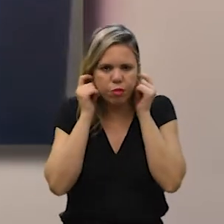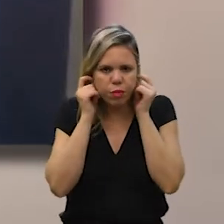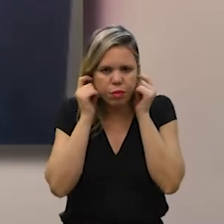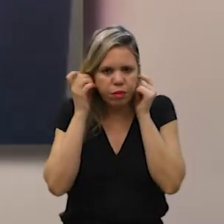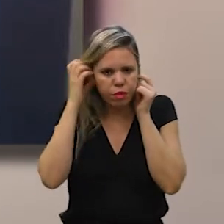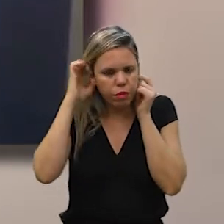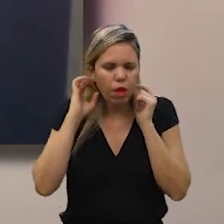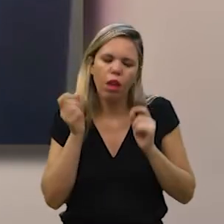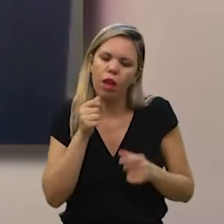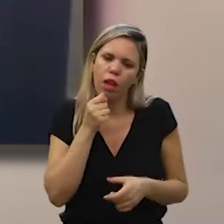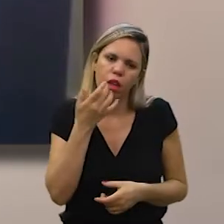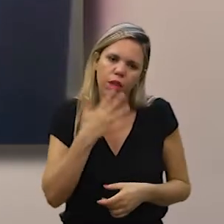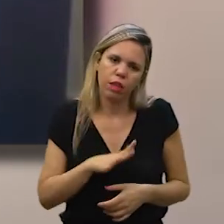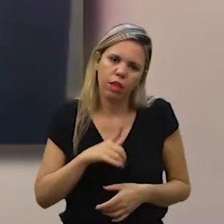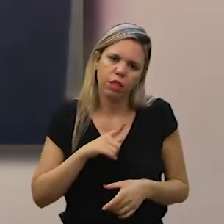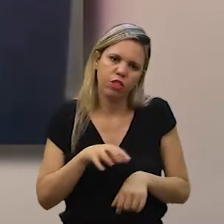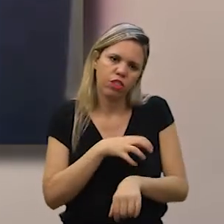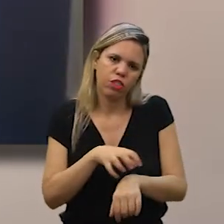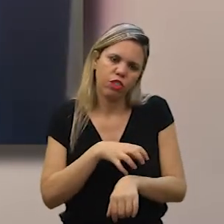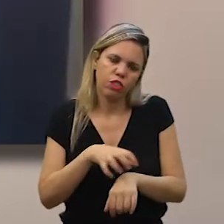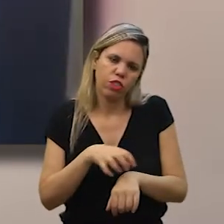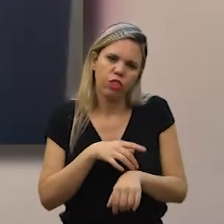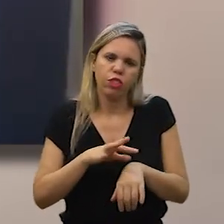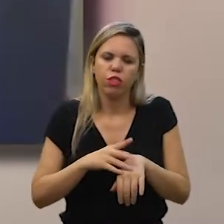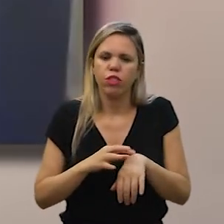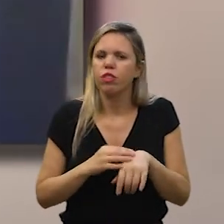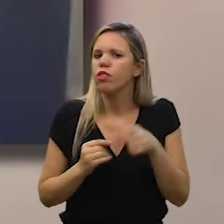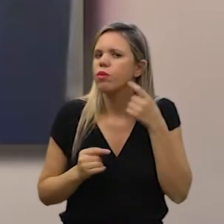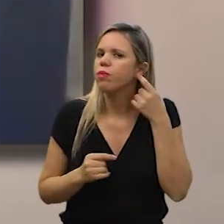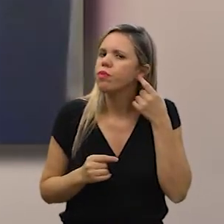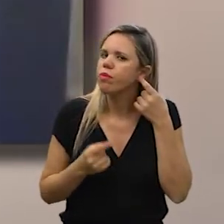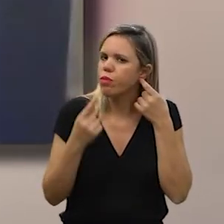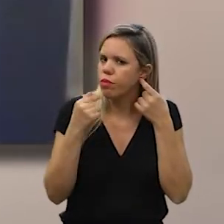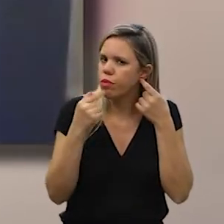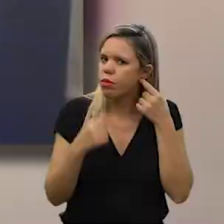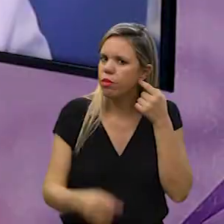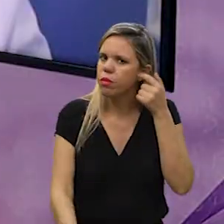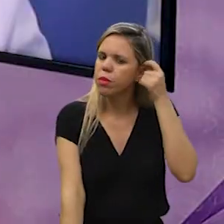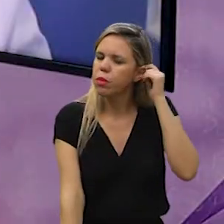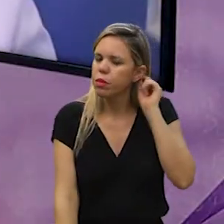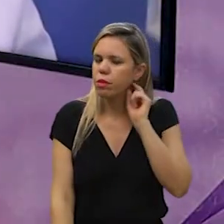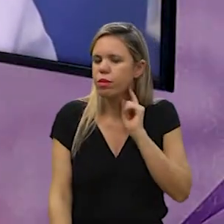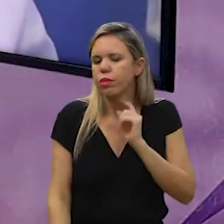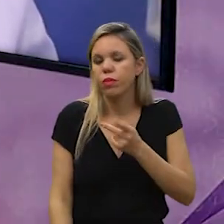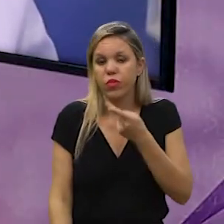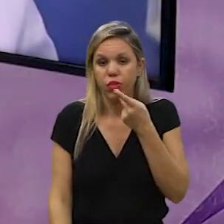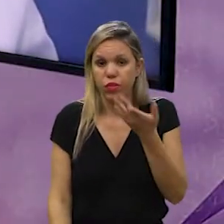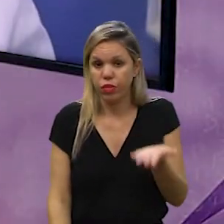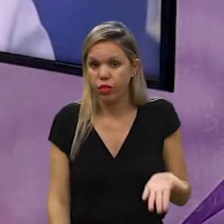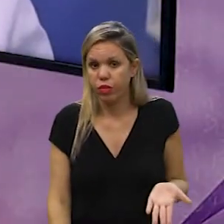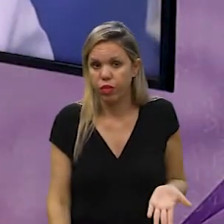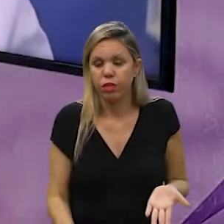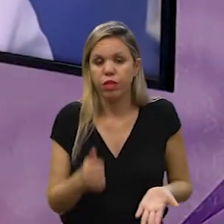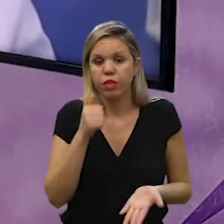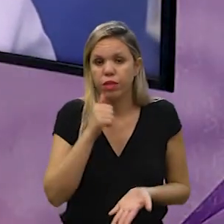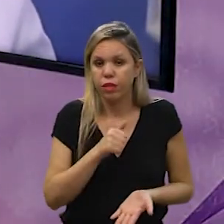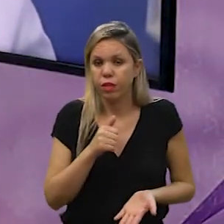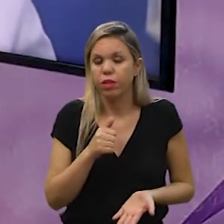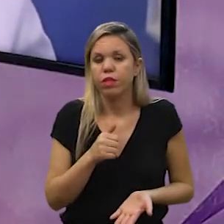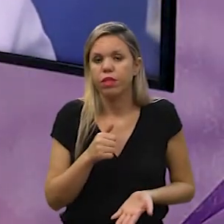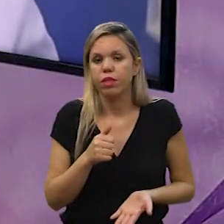brinquinho enquanto a criança estiver com a lesão vermelhinha na orelha. Isso a gente está falando das